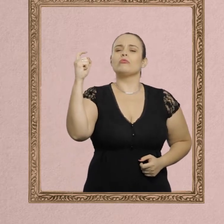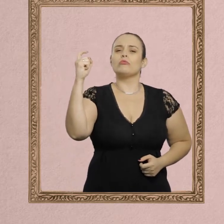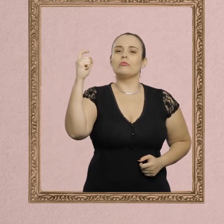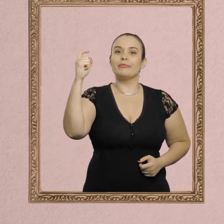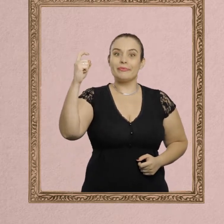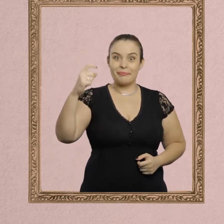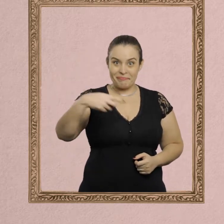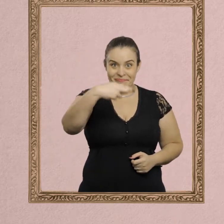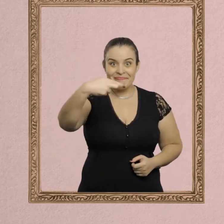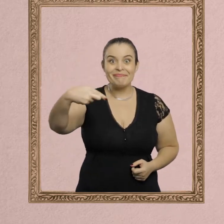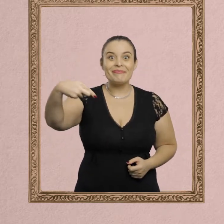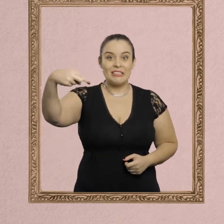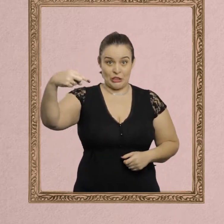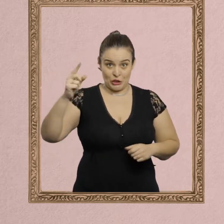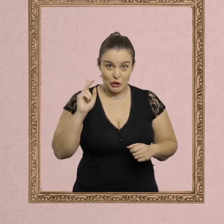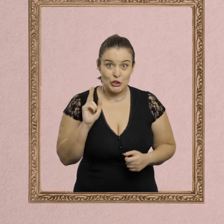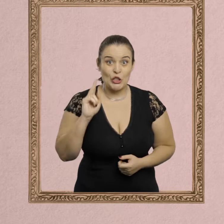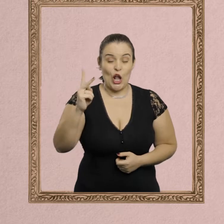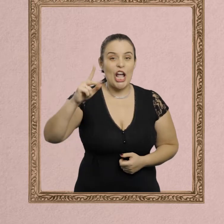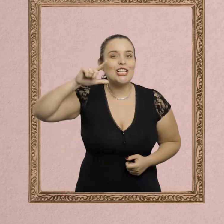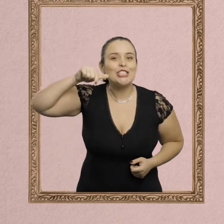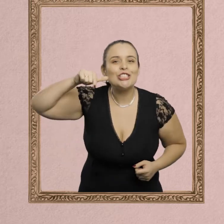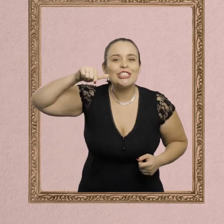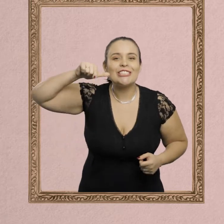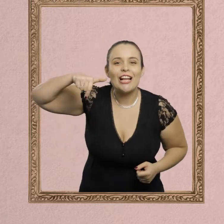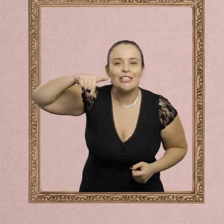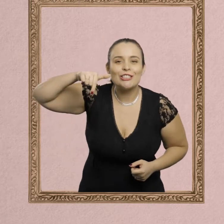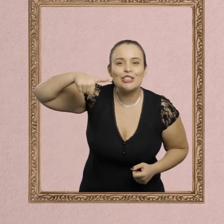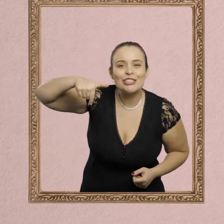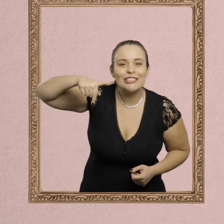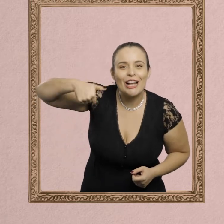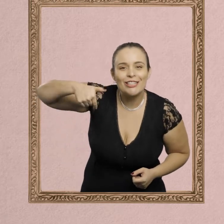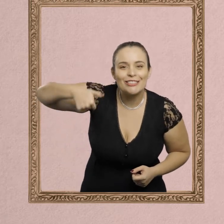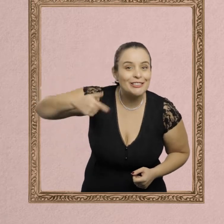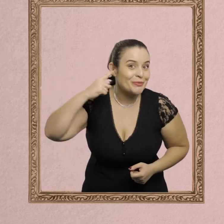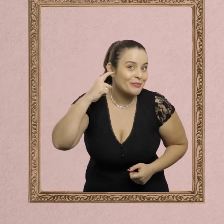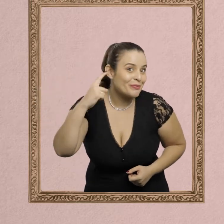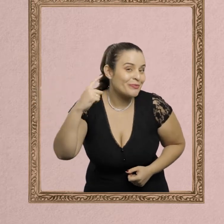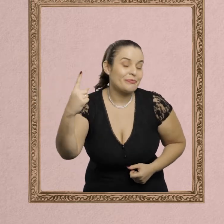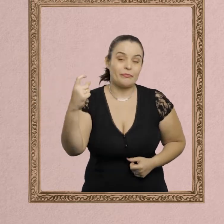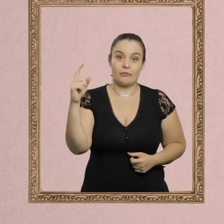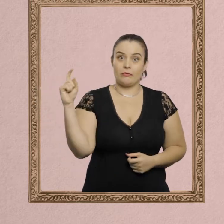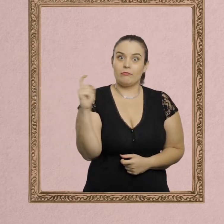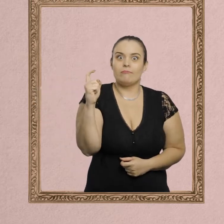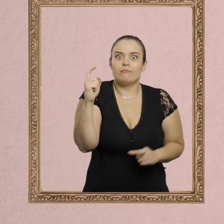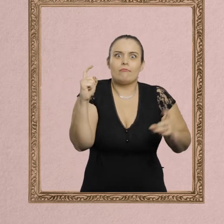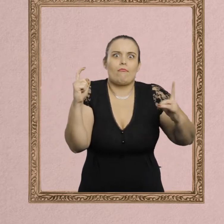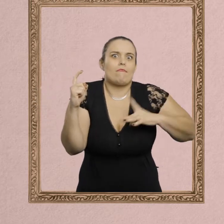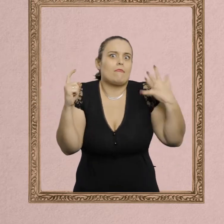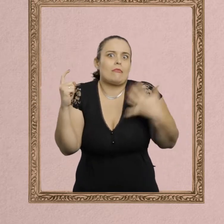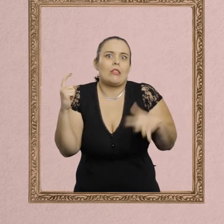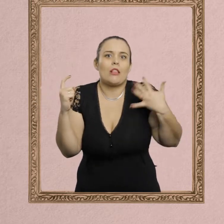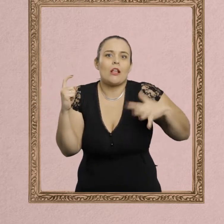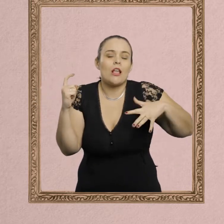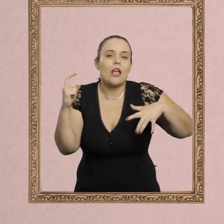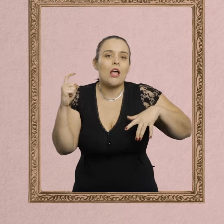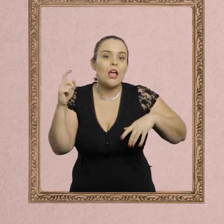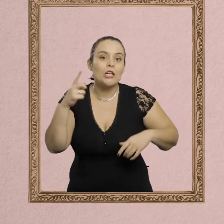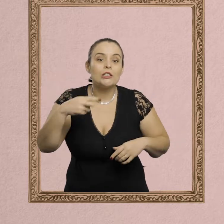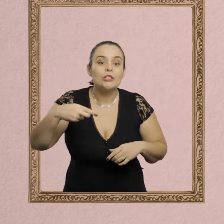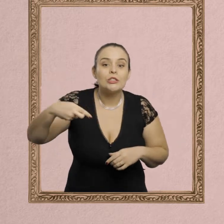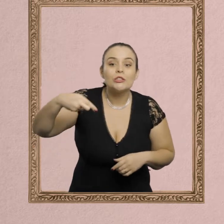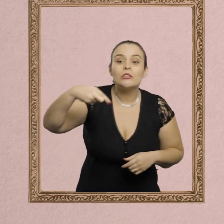Peter continuou a fazer tic-tac. Ele deixou o Capitão Gancho muito assustado. Peter pediu para os